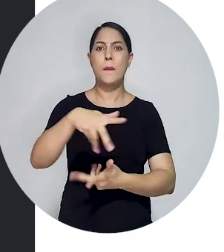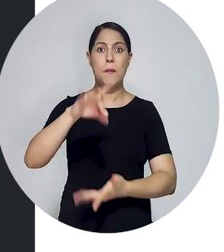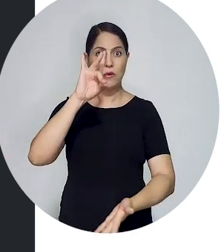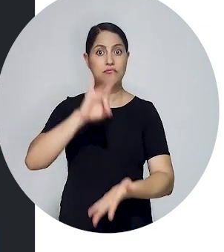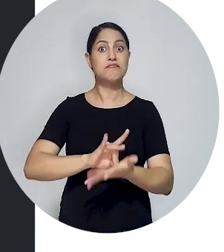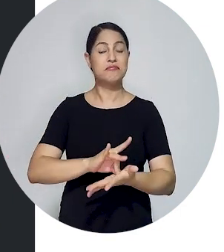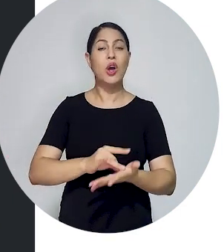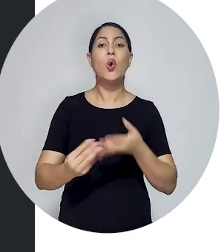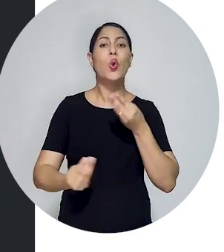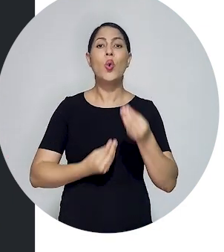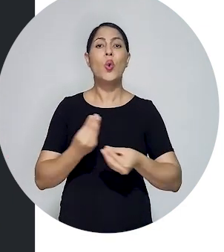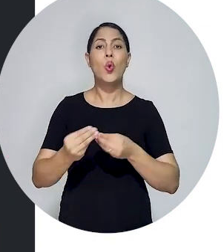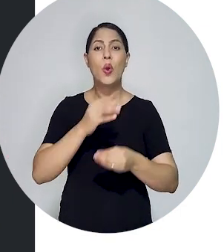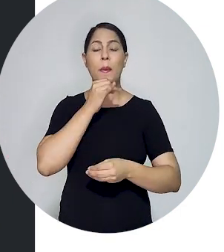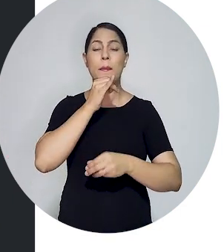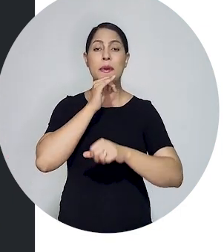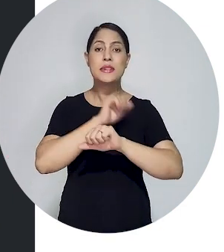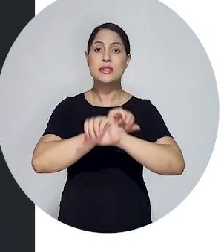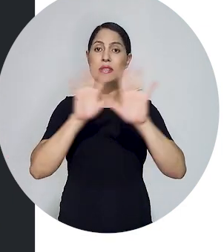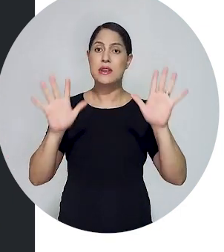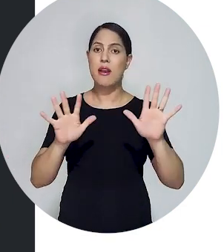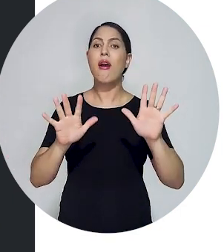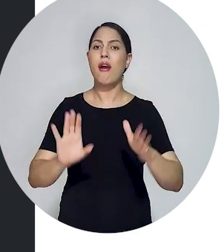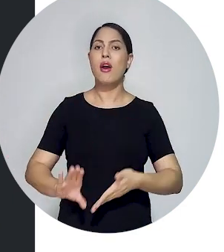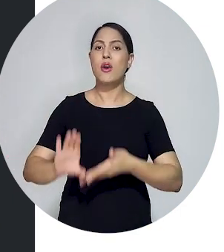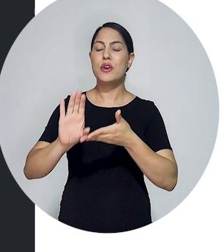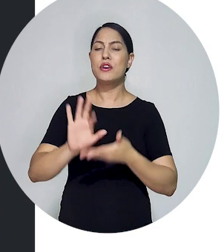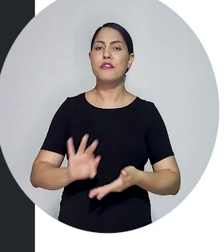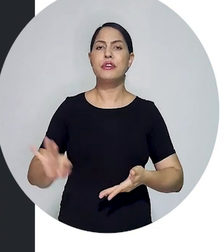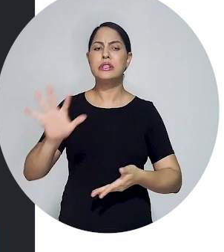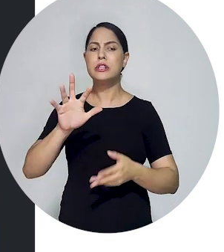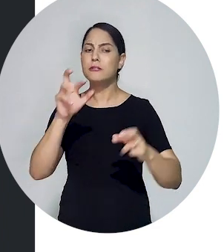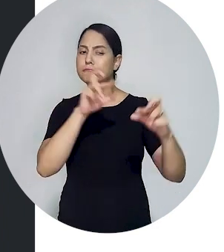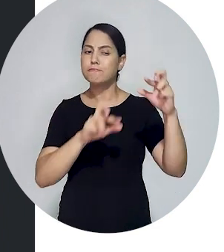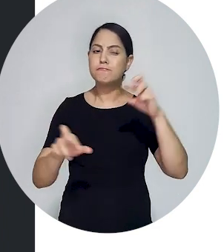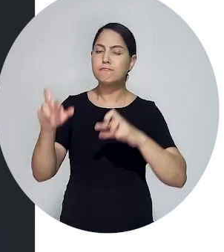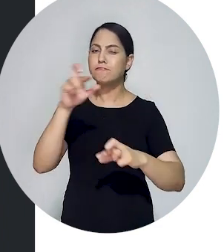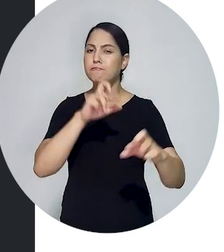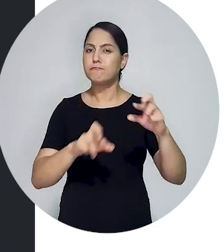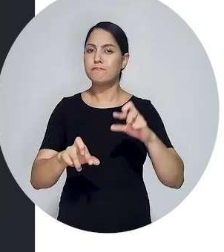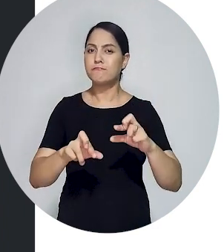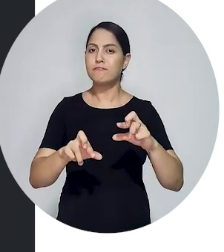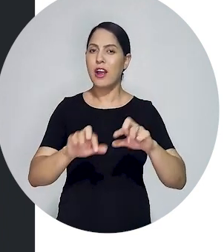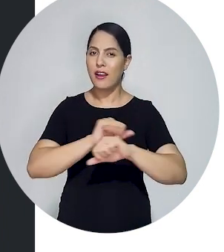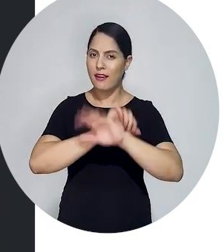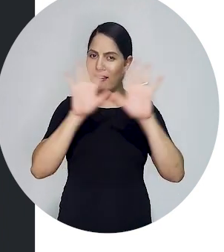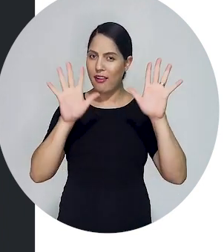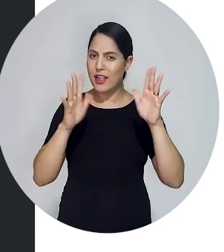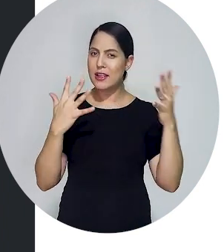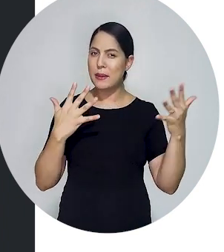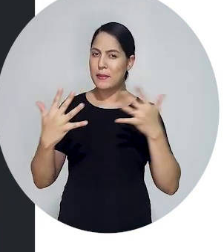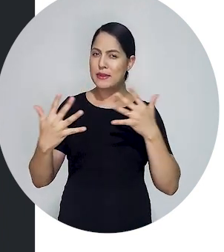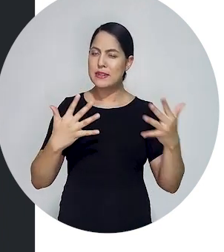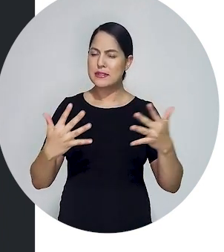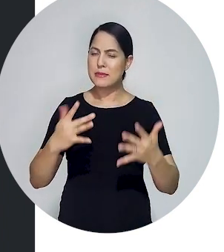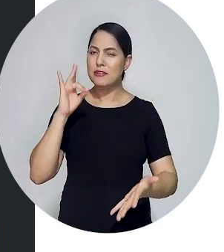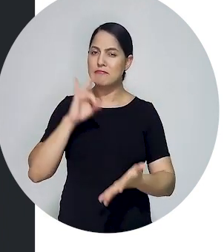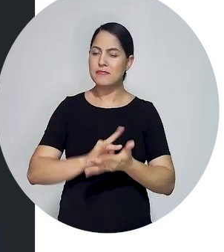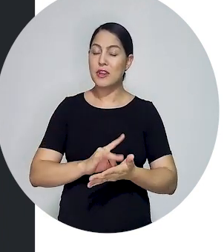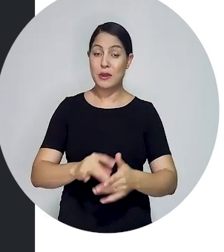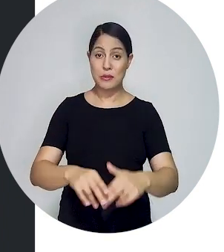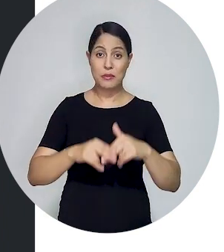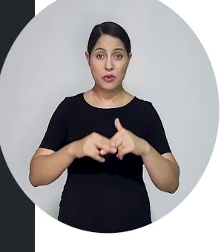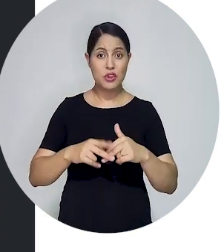confiabilidade ao mundo. O Conselho Federal da OAB foi testemunha da lisura do processo, tendo fiscalizado cada passo da eleição. Por isso, vem a